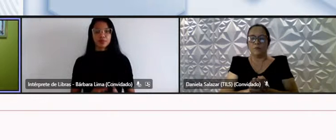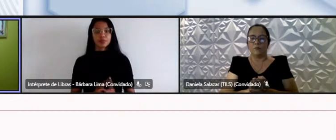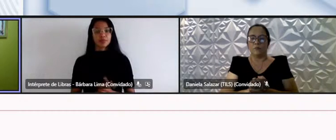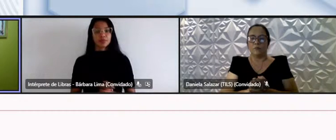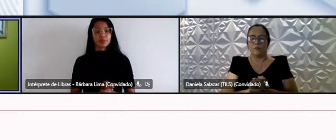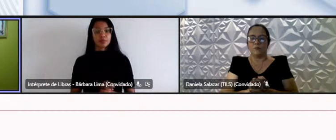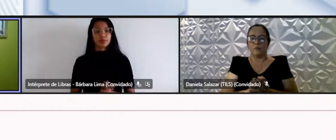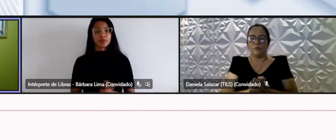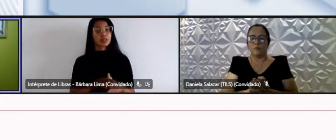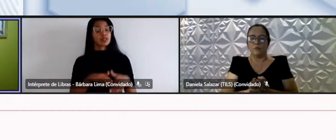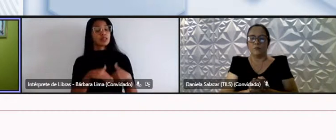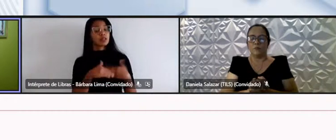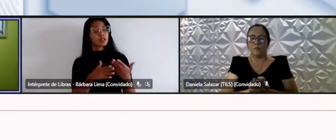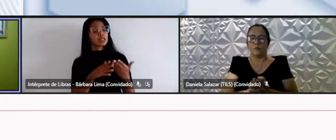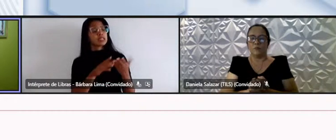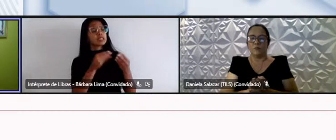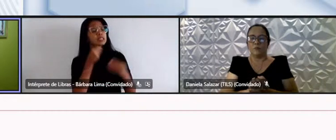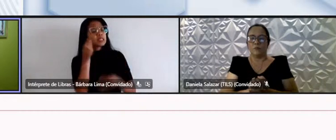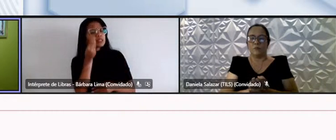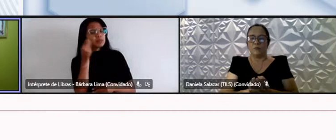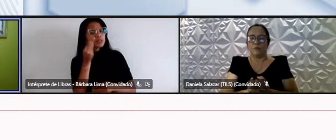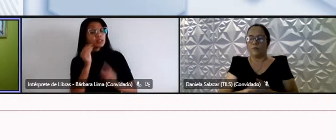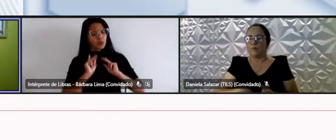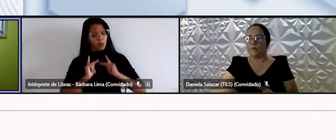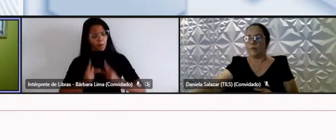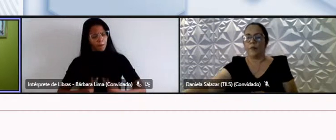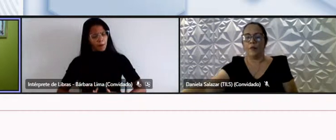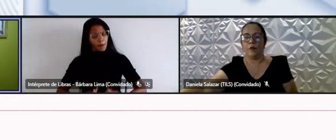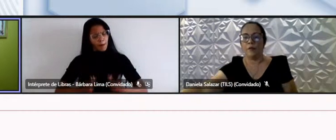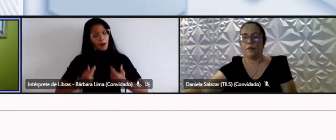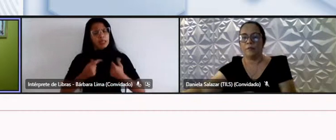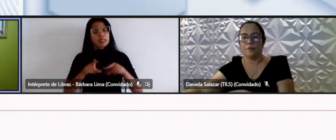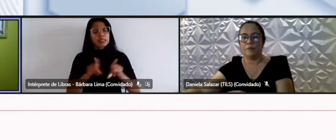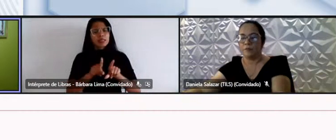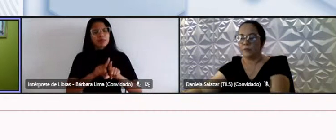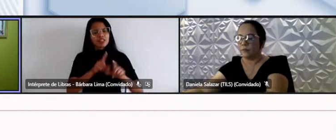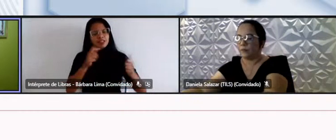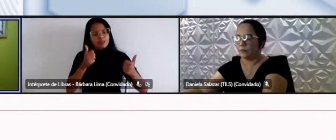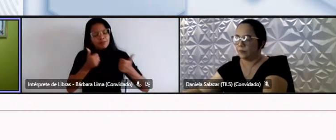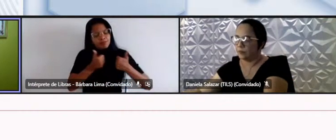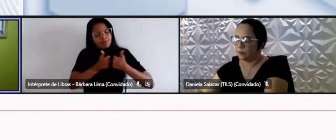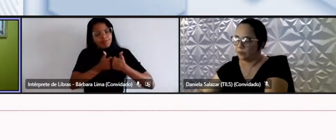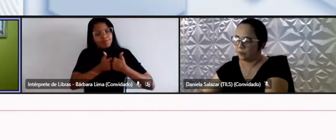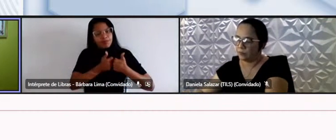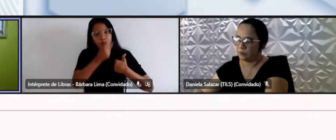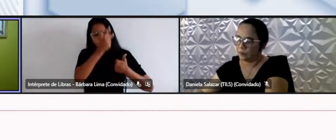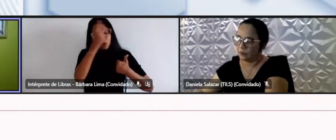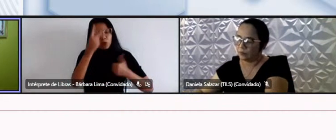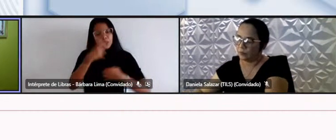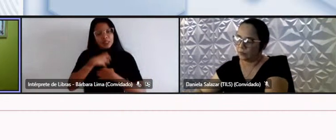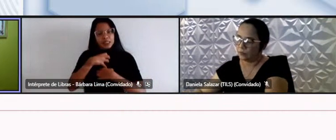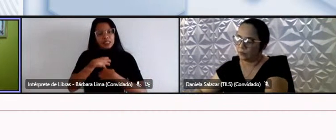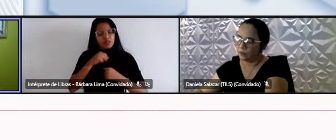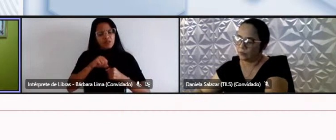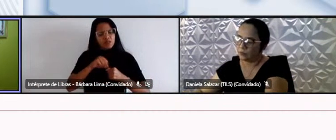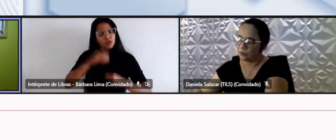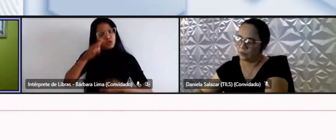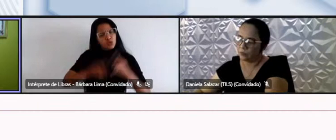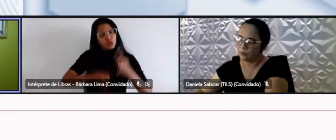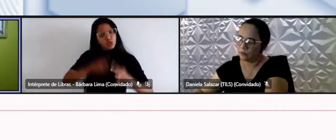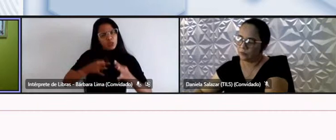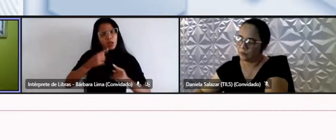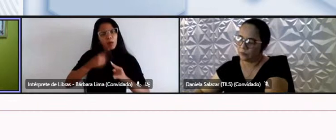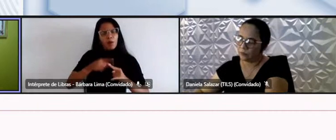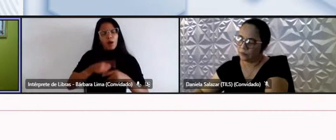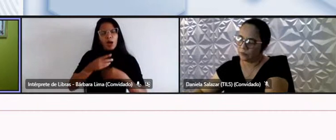Por essa experiência muito humana, muito próxima, essas pessoas sentem que foi feita justiça, o que muitas vezes eles não sentem